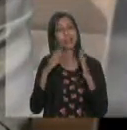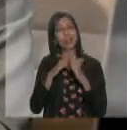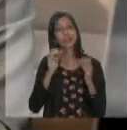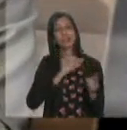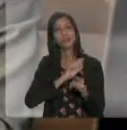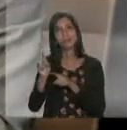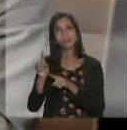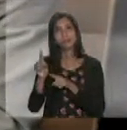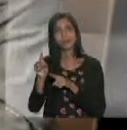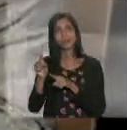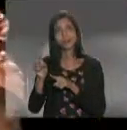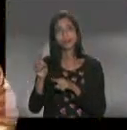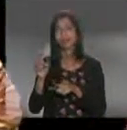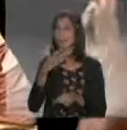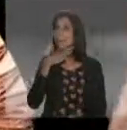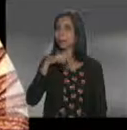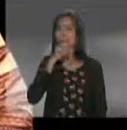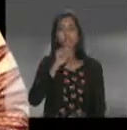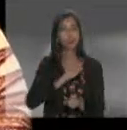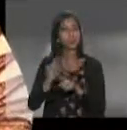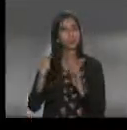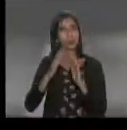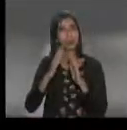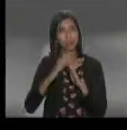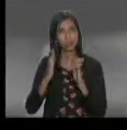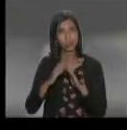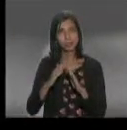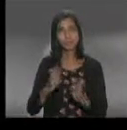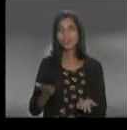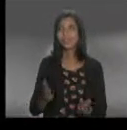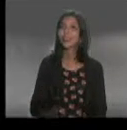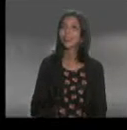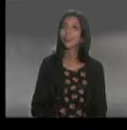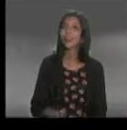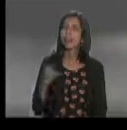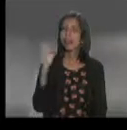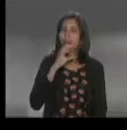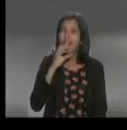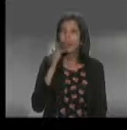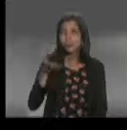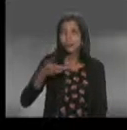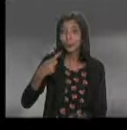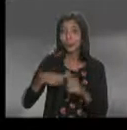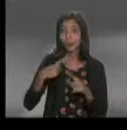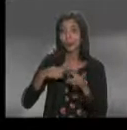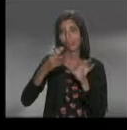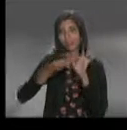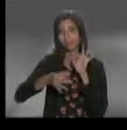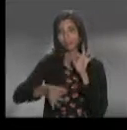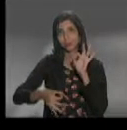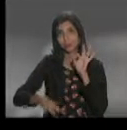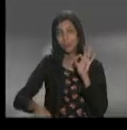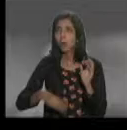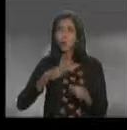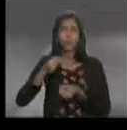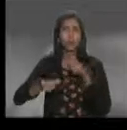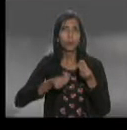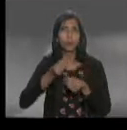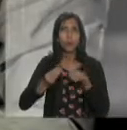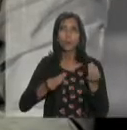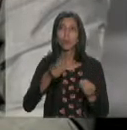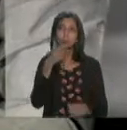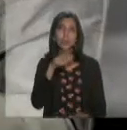fica difícil. Eu fui mandar embora de casa. Mas para a gente otimizar o assunto, que a história é muito grande, como que você chegou